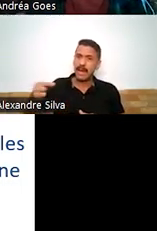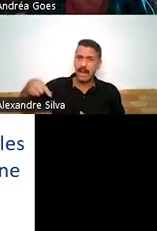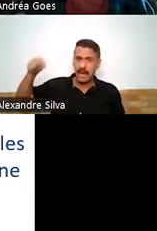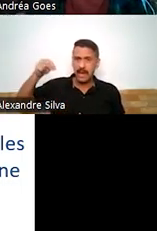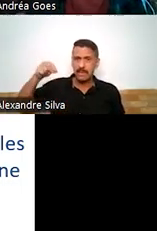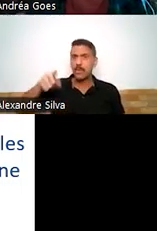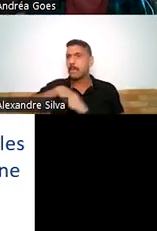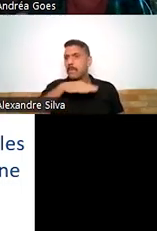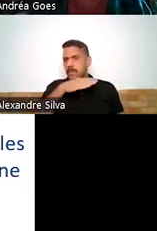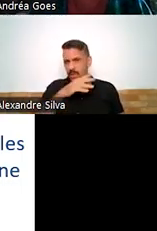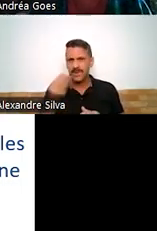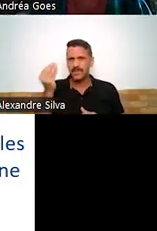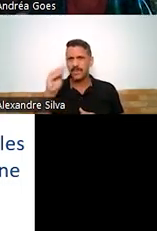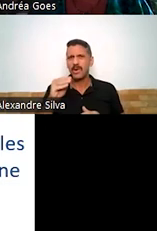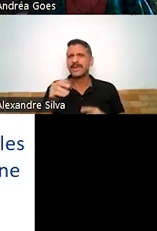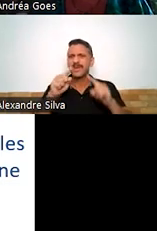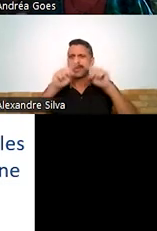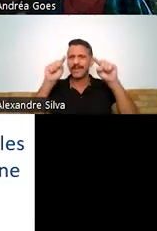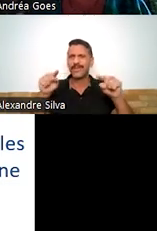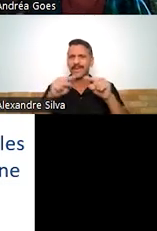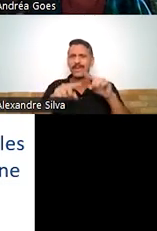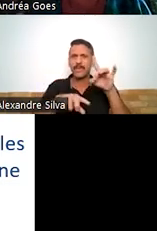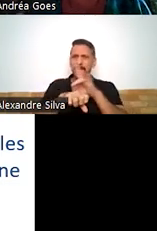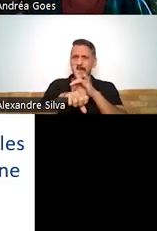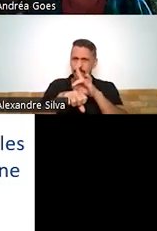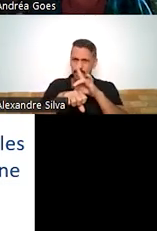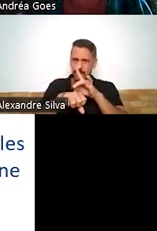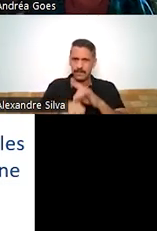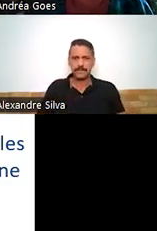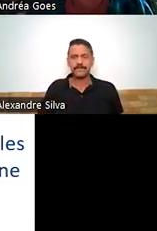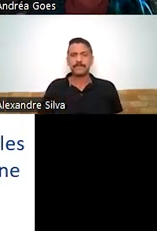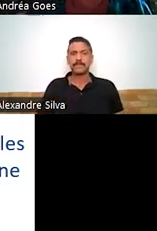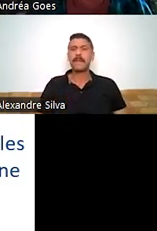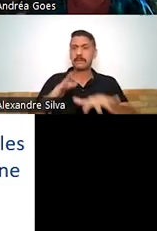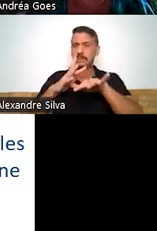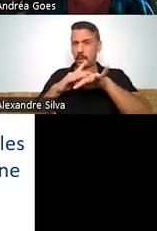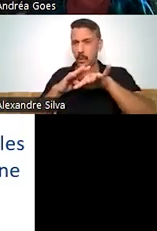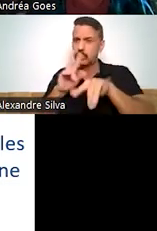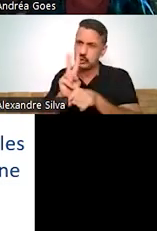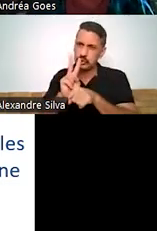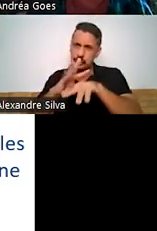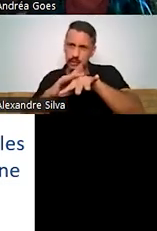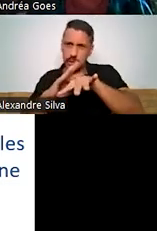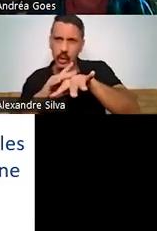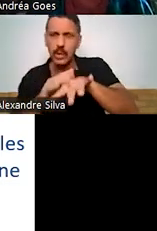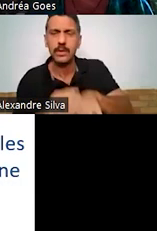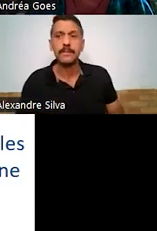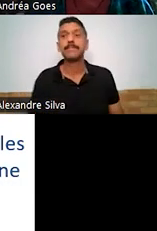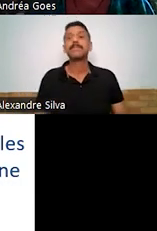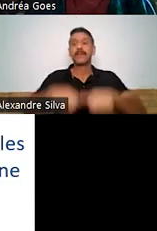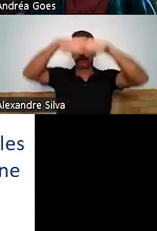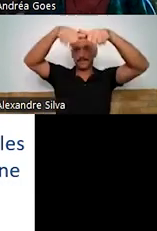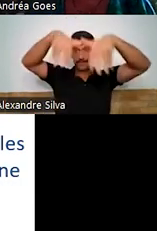que eu coloco aqui, quadradinho preto, como se fosse a doença, né? A doença de uma árvore